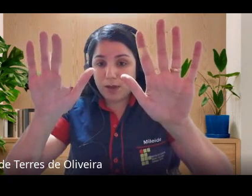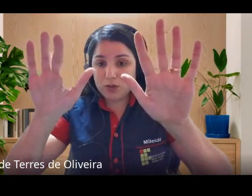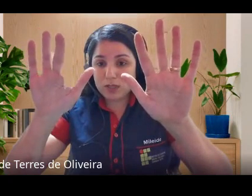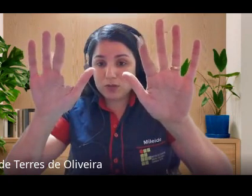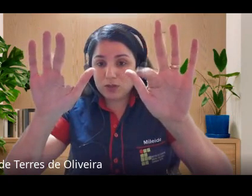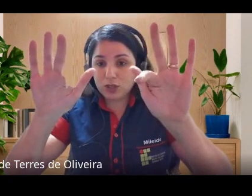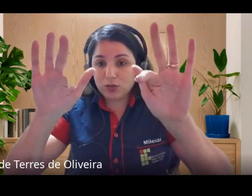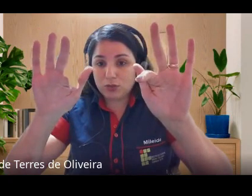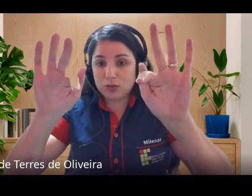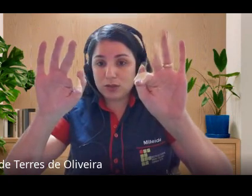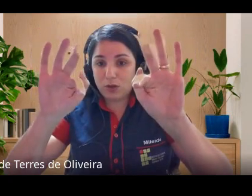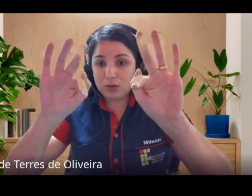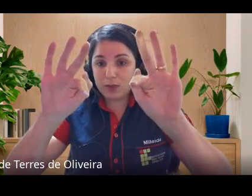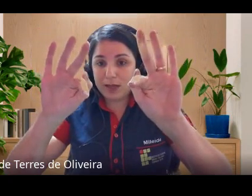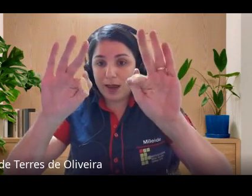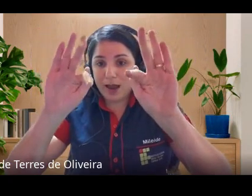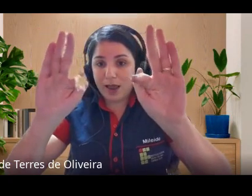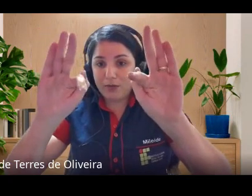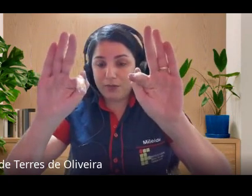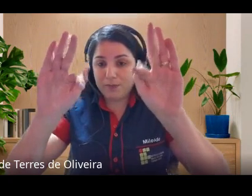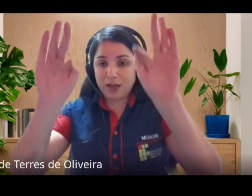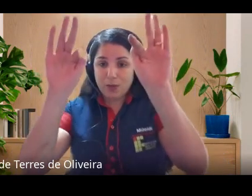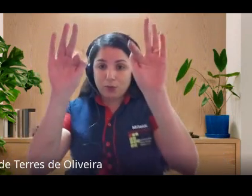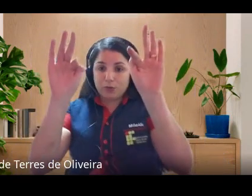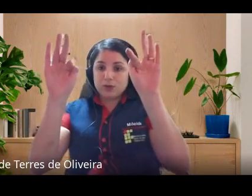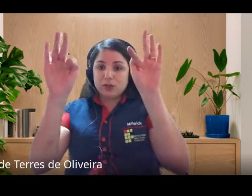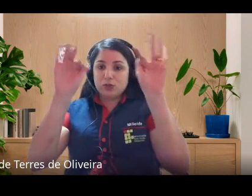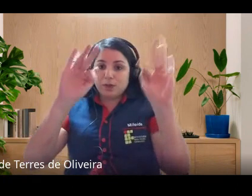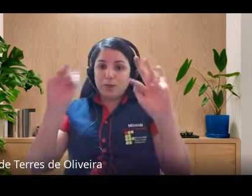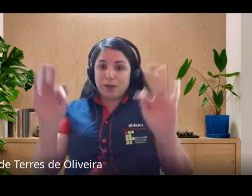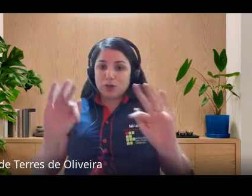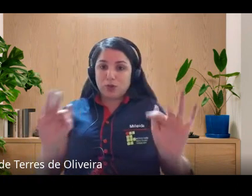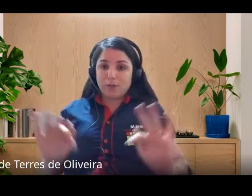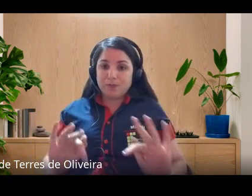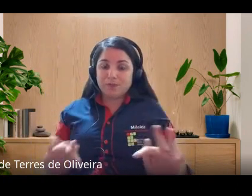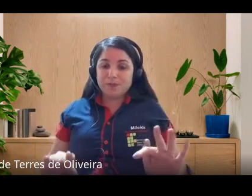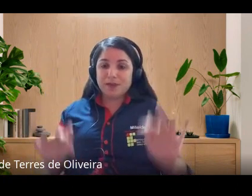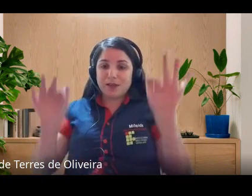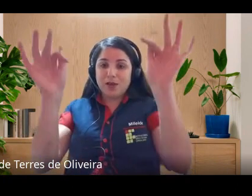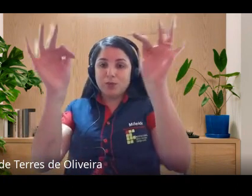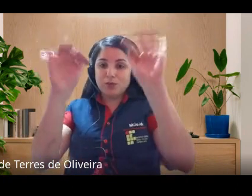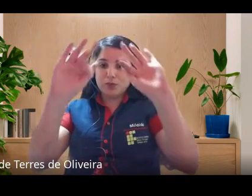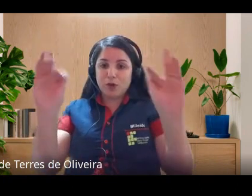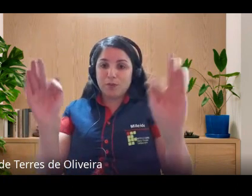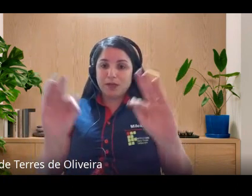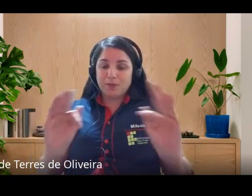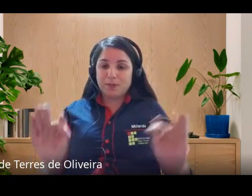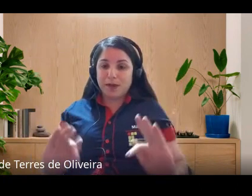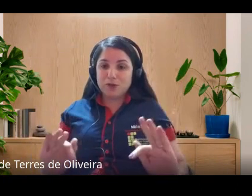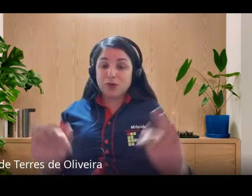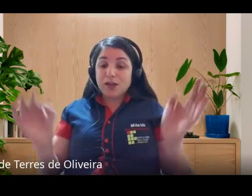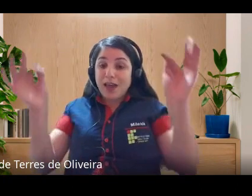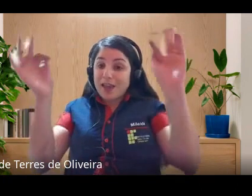ó, abaixo os dedos indicadores, encosto o polegar, F. Movimento sinuoso para baixo, ó. Como se fosse uma cobrinha